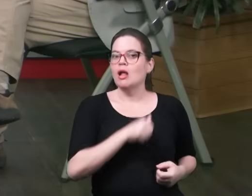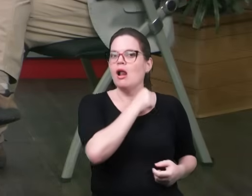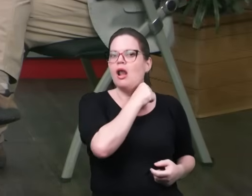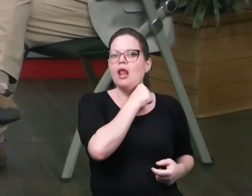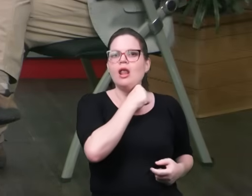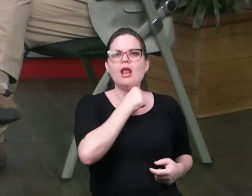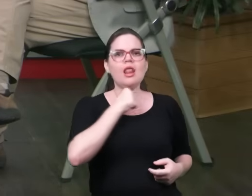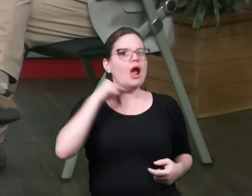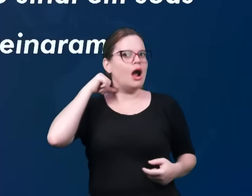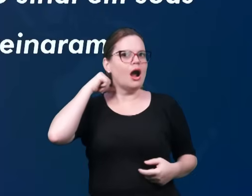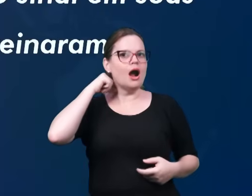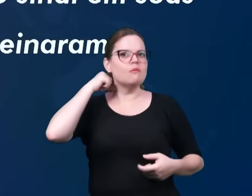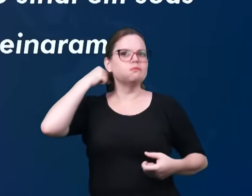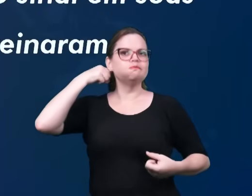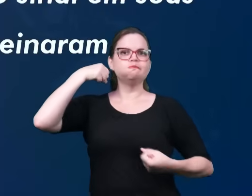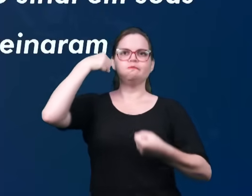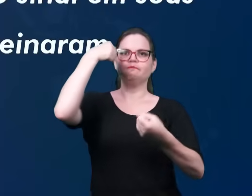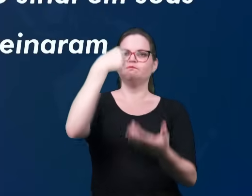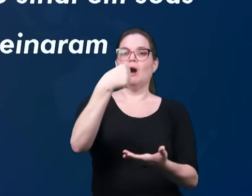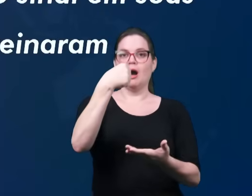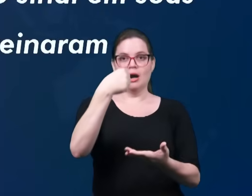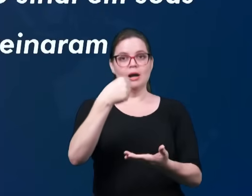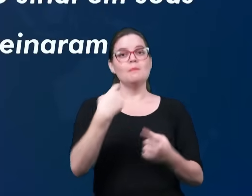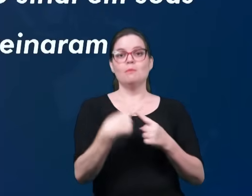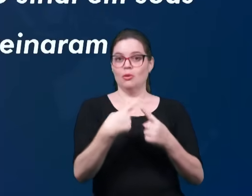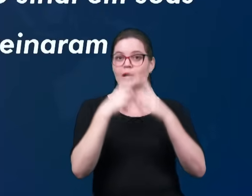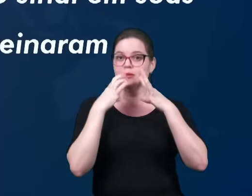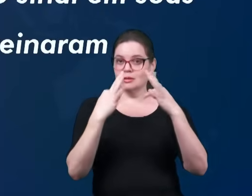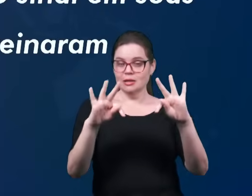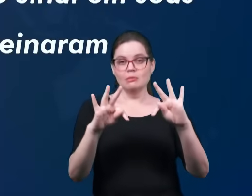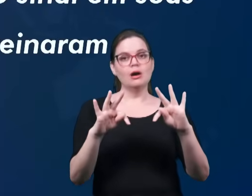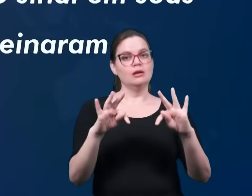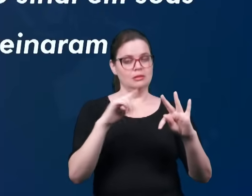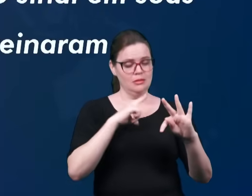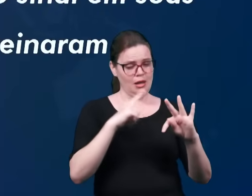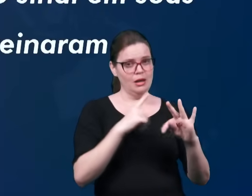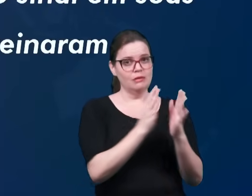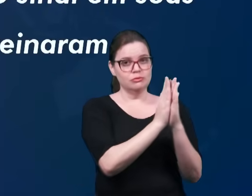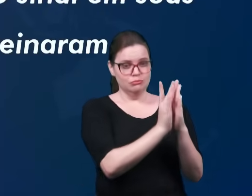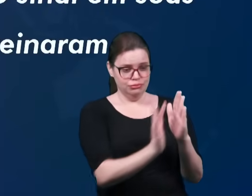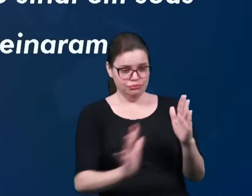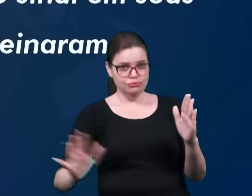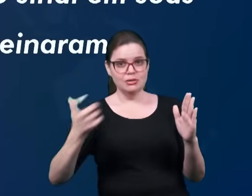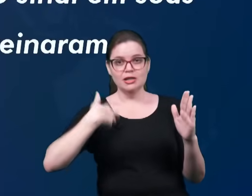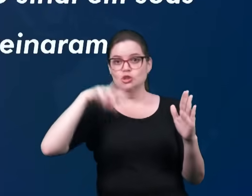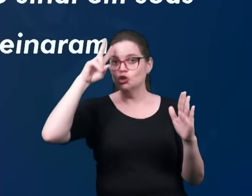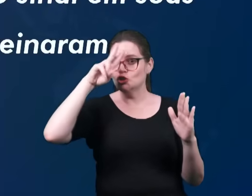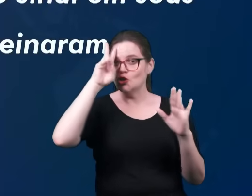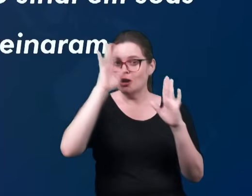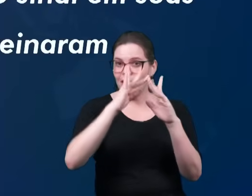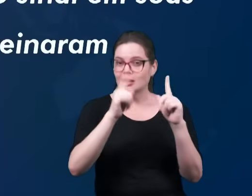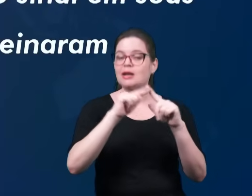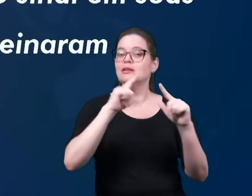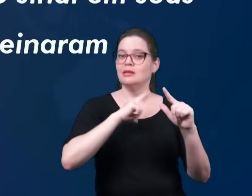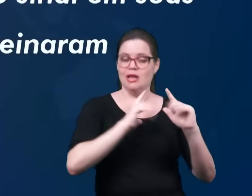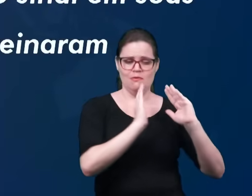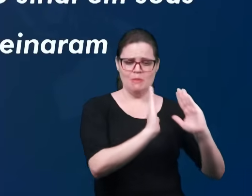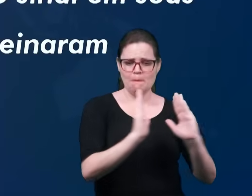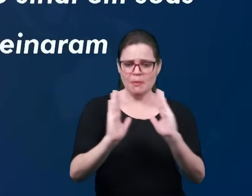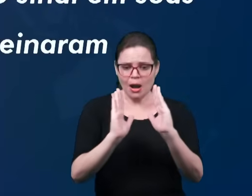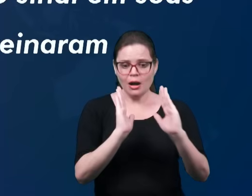para muitos dos nossos irmãos ao longo de séculos, de diversas fases da